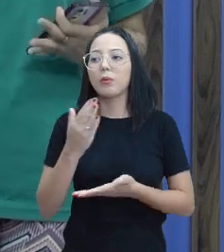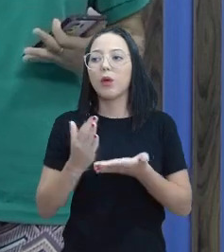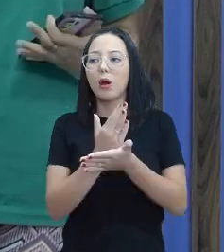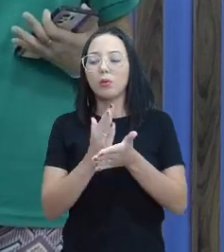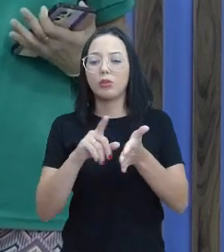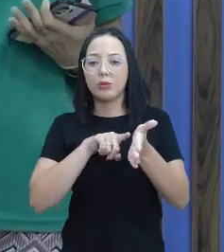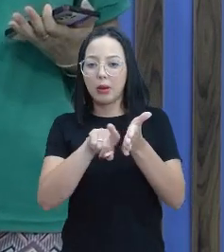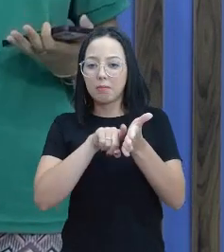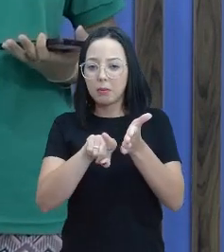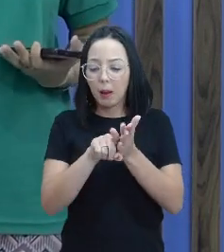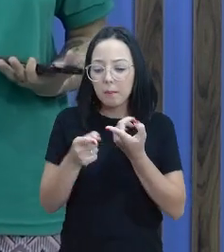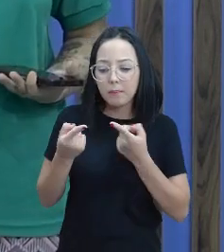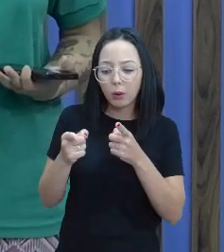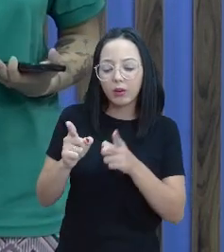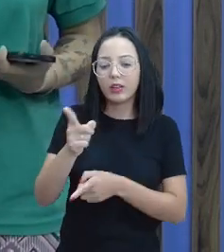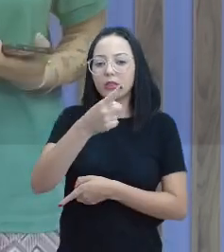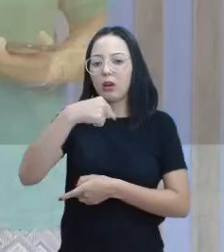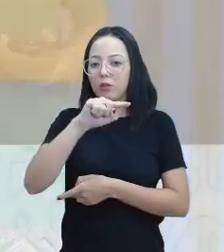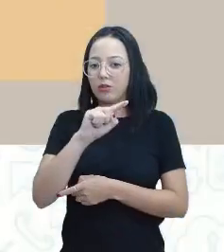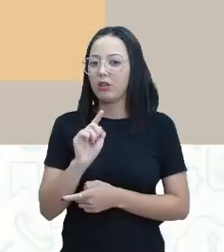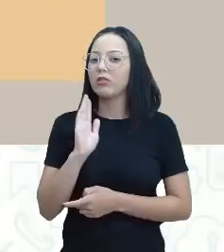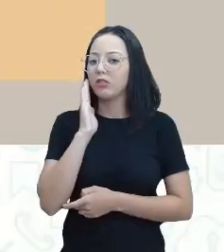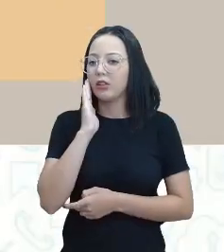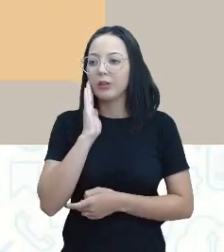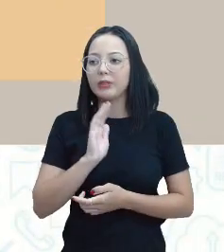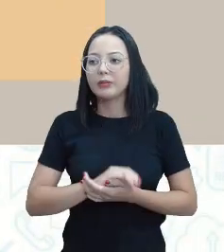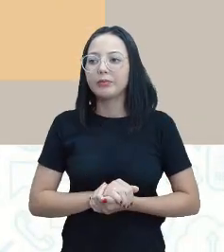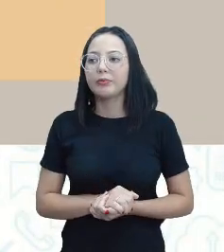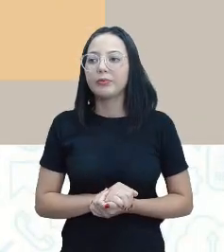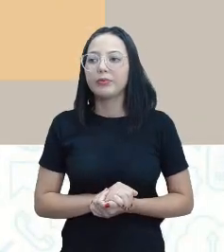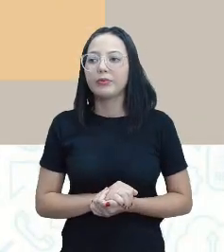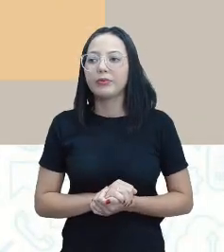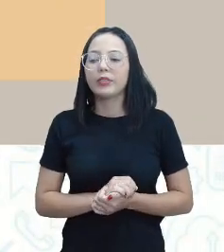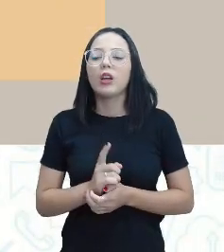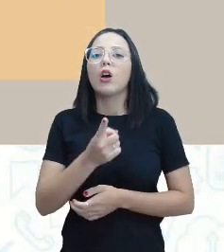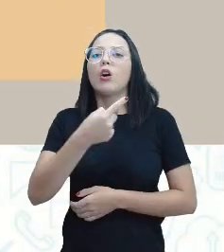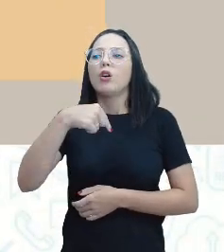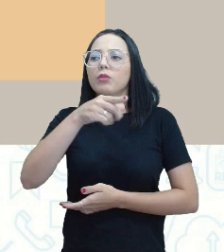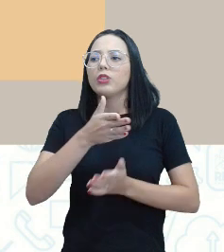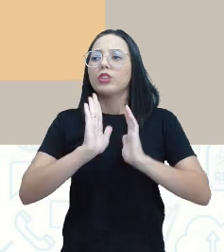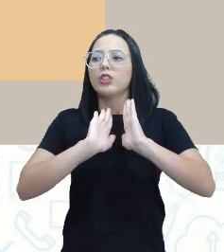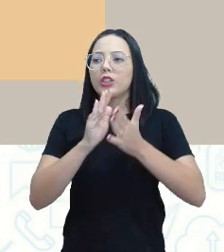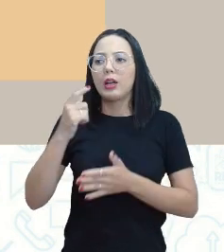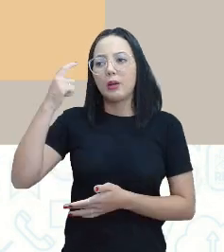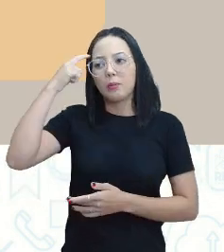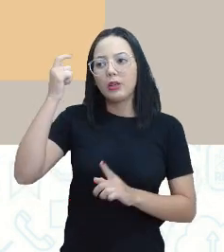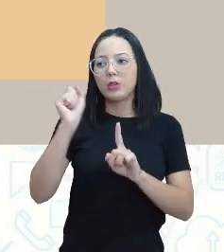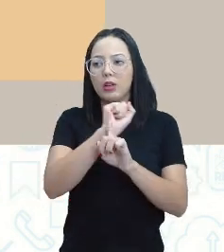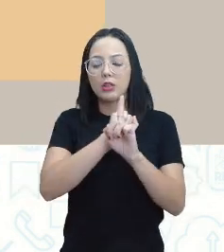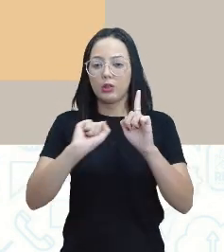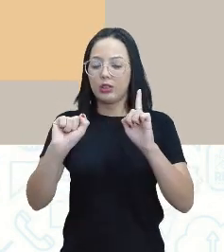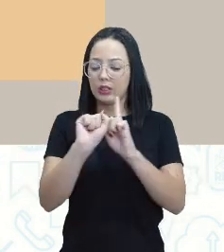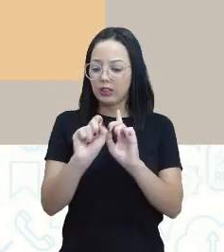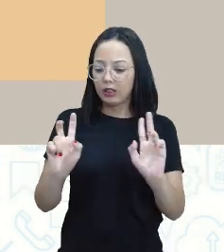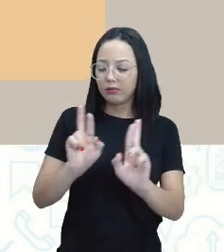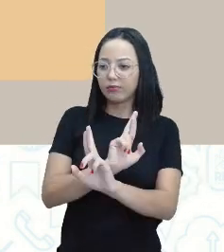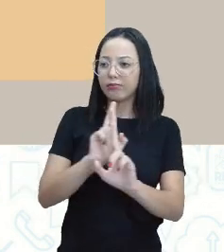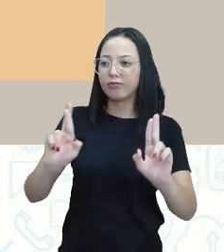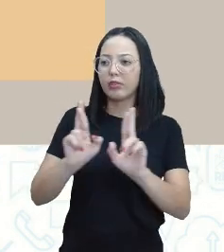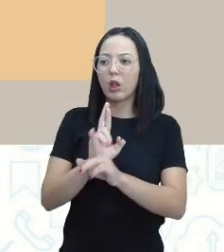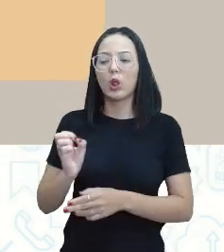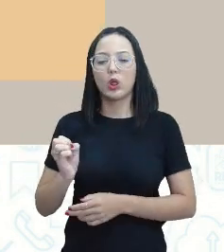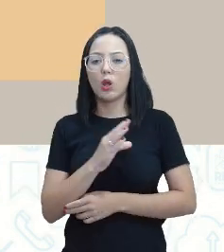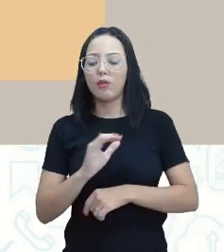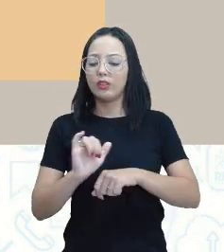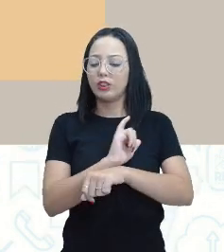algumas provocações, algumas reflexões para você. Você já pensou a sociedade dialogando novas formas